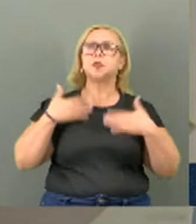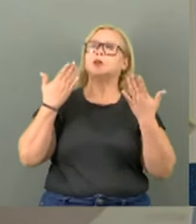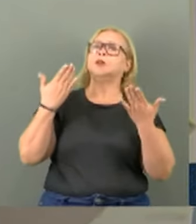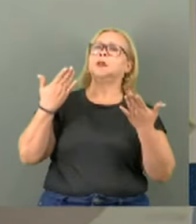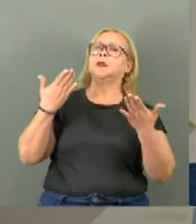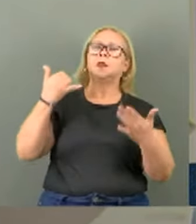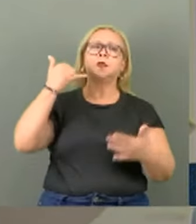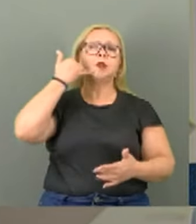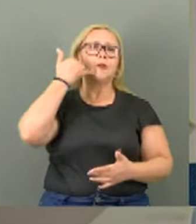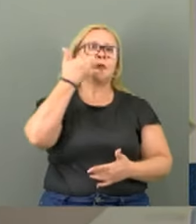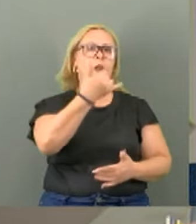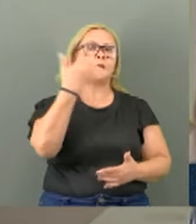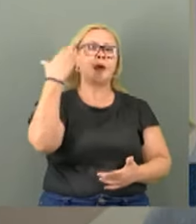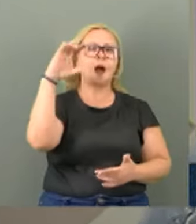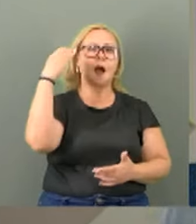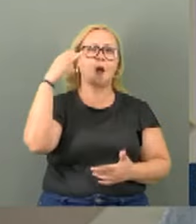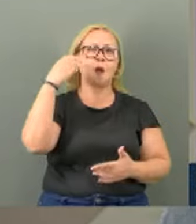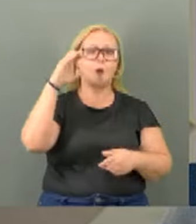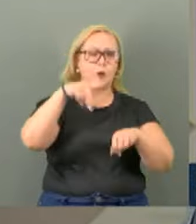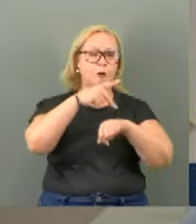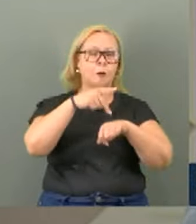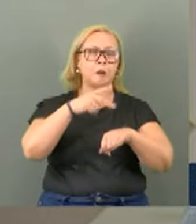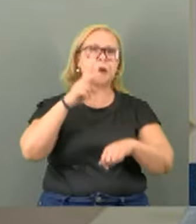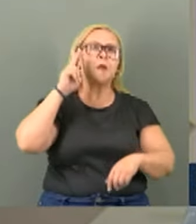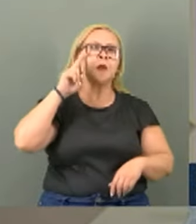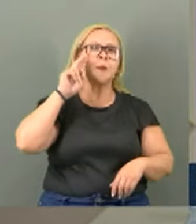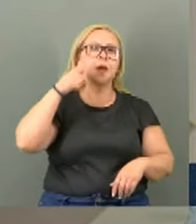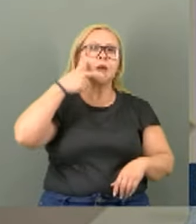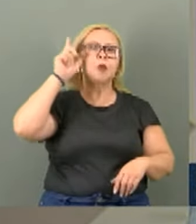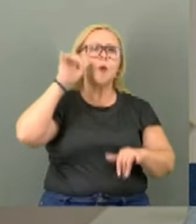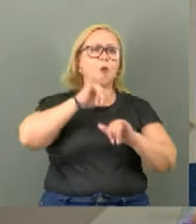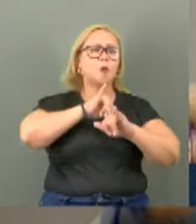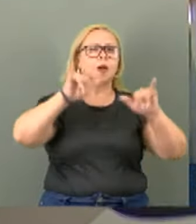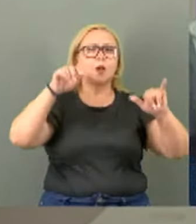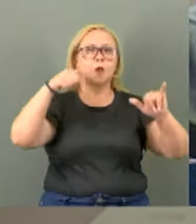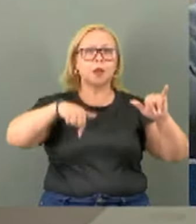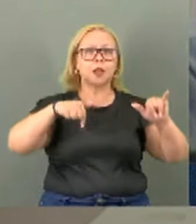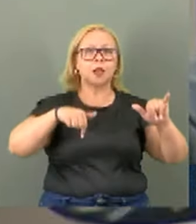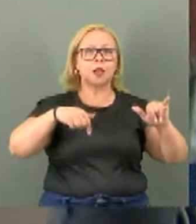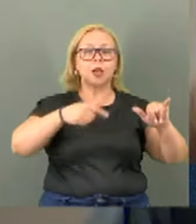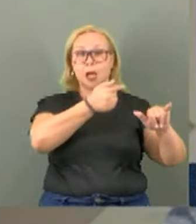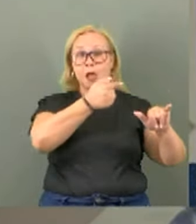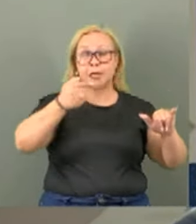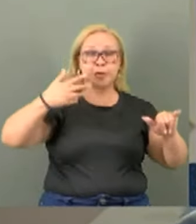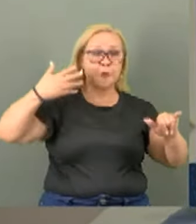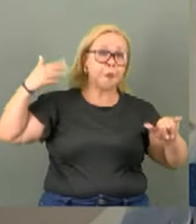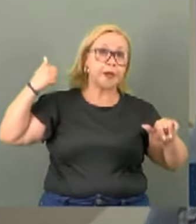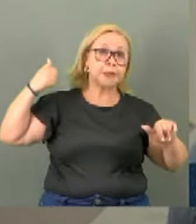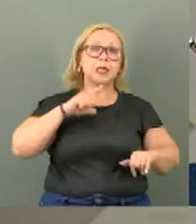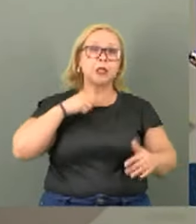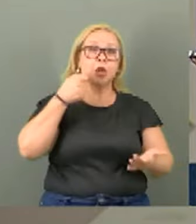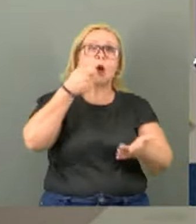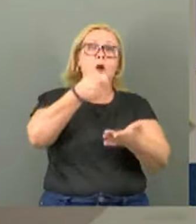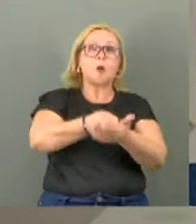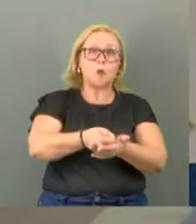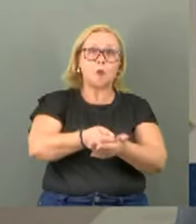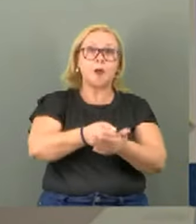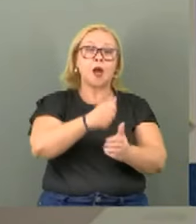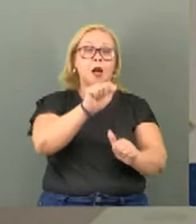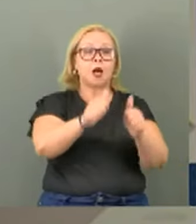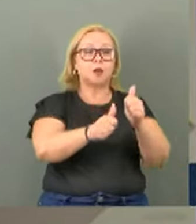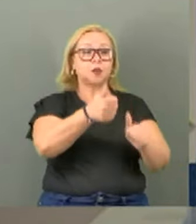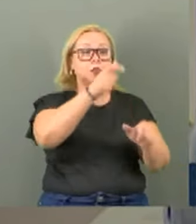da Colômbia. Aí que eu me lembrei que ontem ele declarou aqui que na semana passada ele tinha comprado jogadores